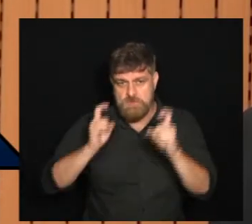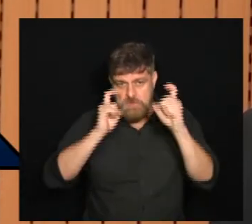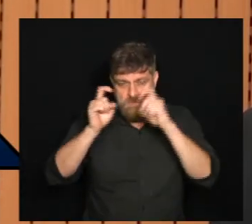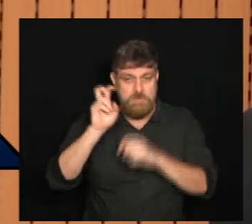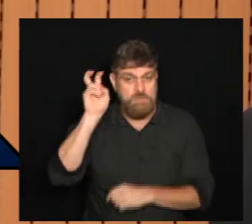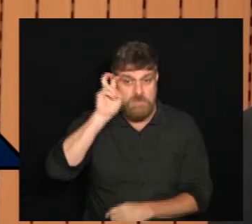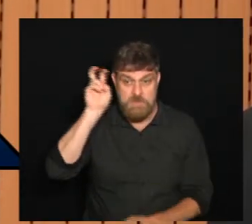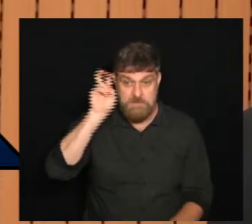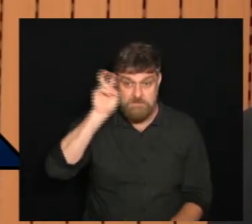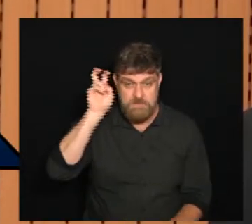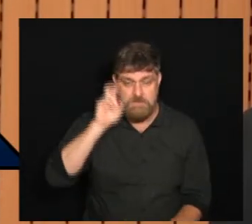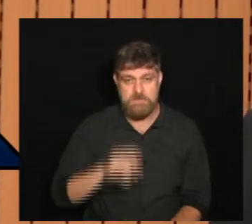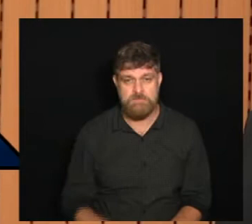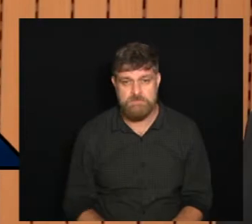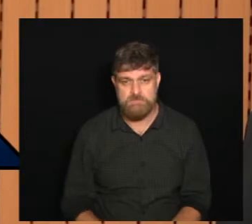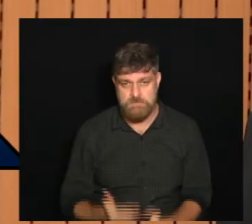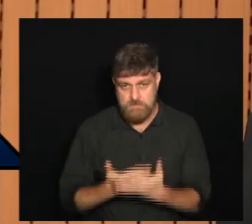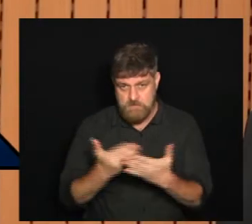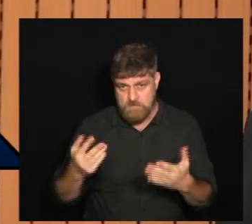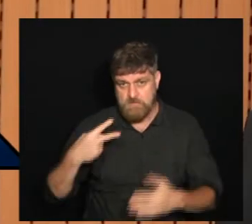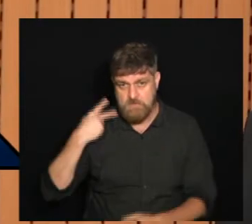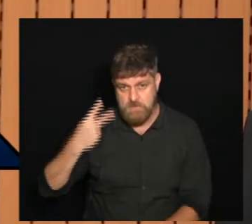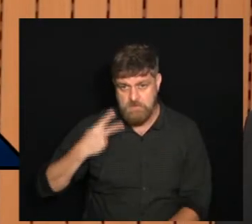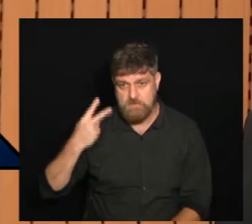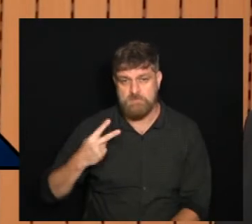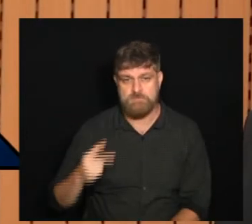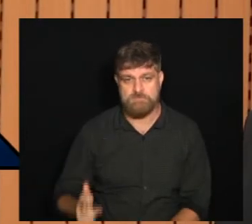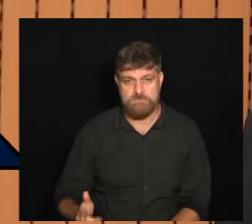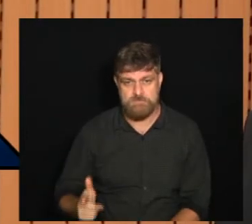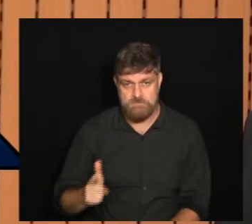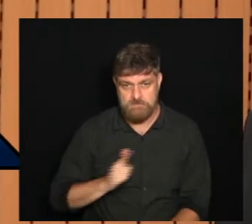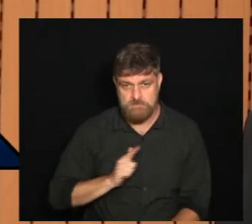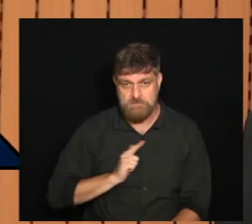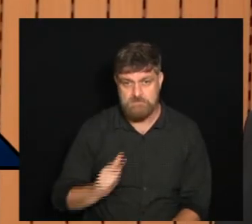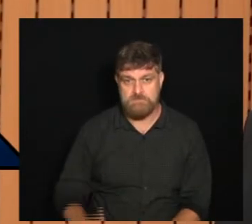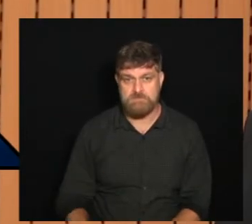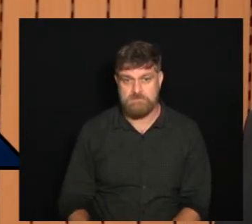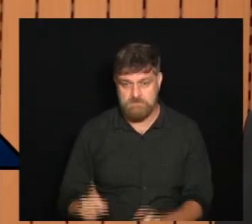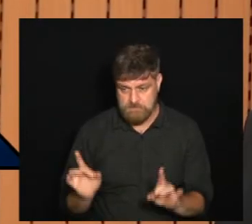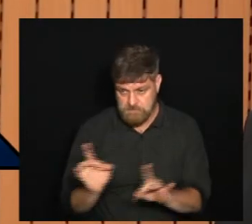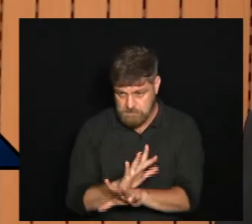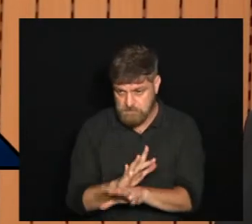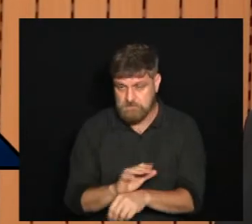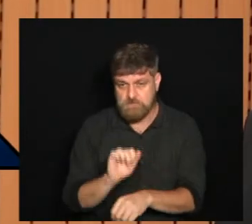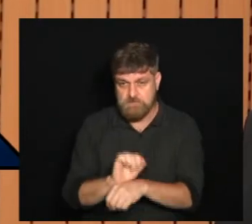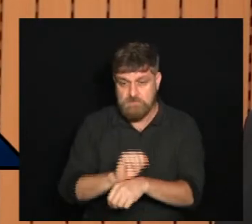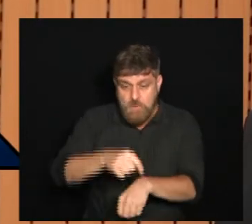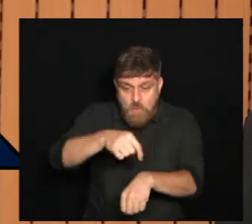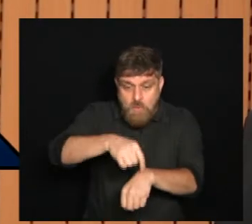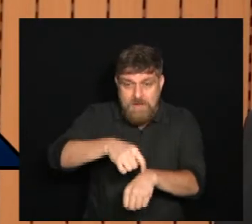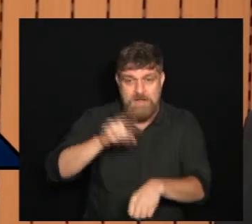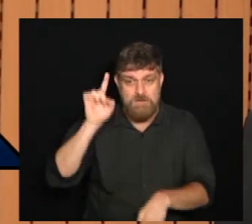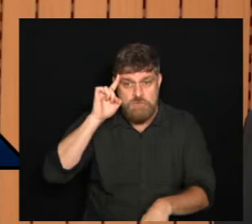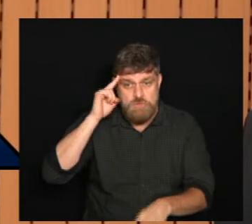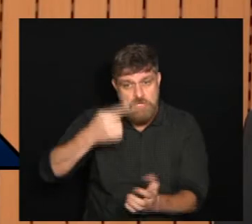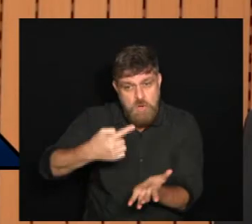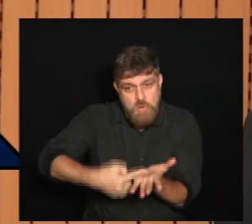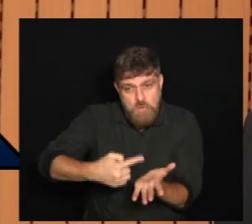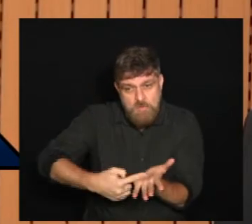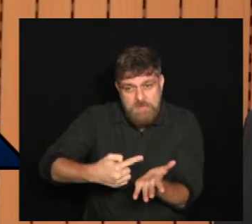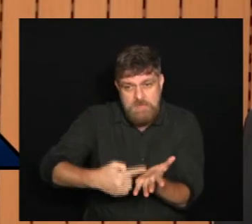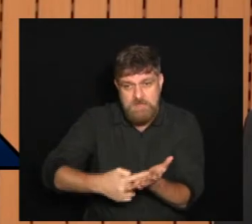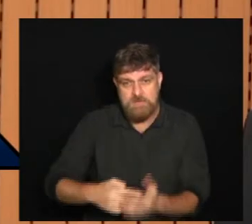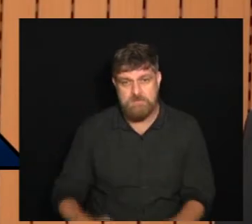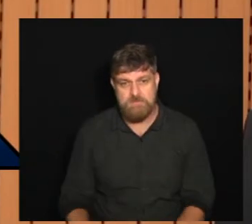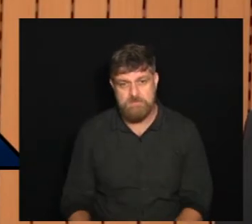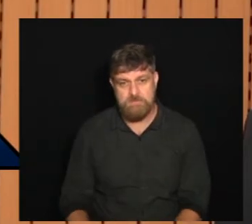quinta-feira, e Vossas Excelências terão que estar à disposição no horário e dia marcado